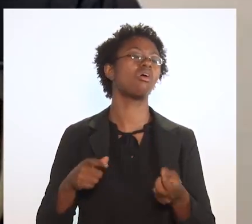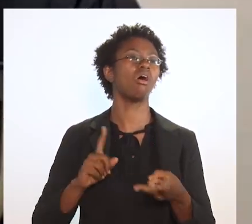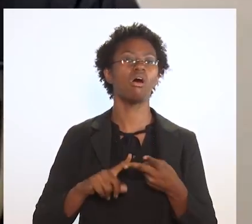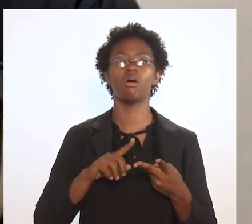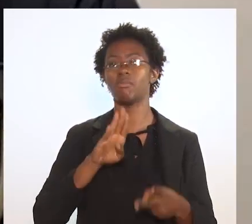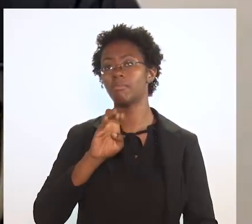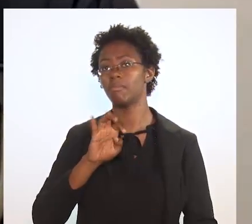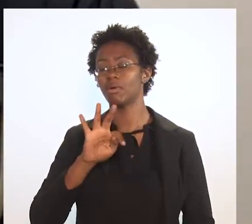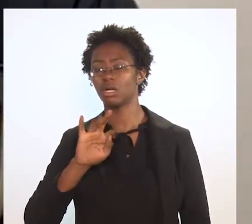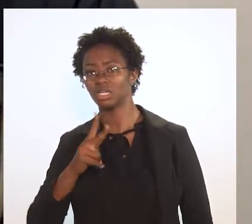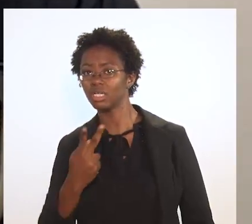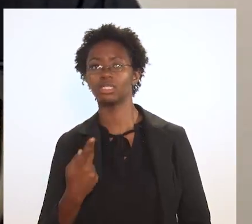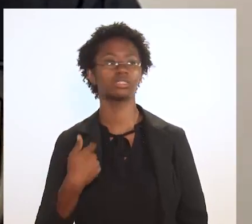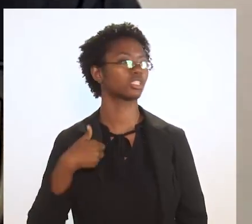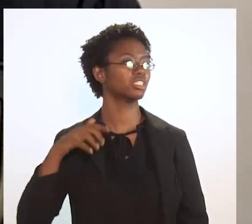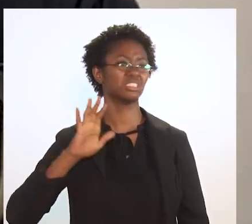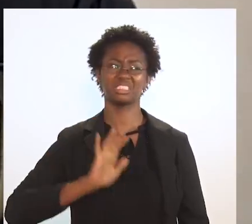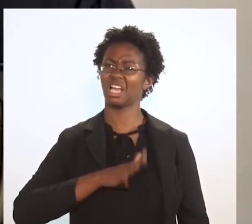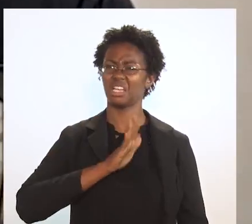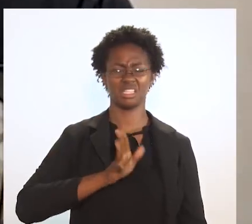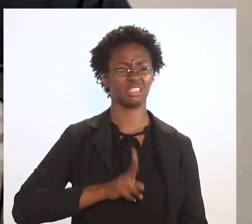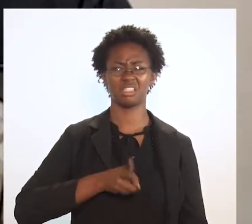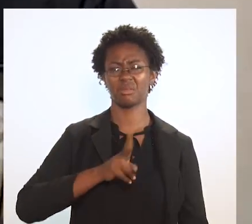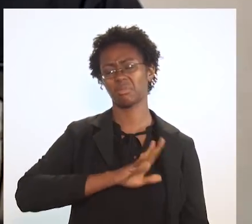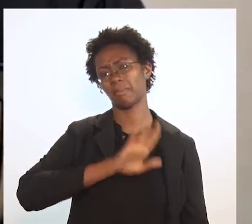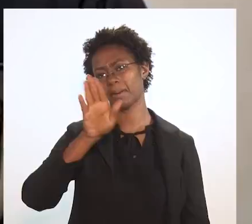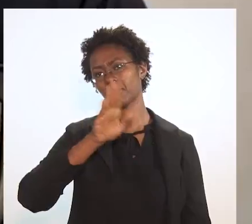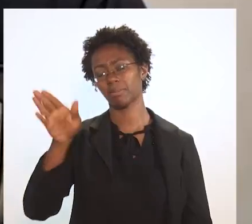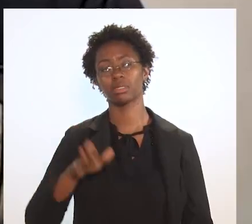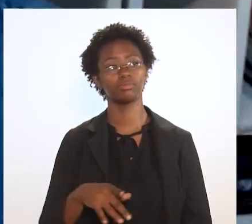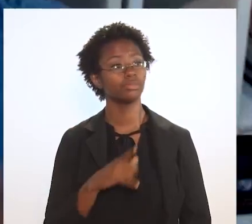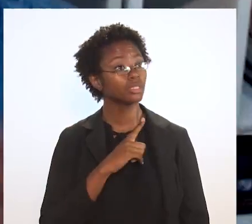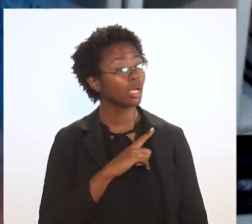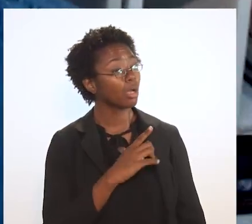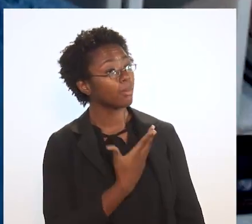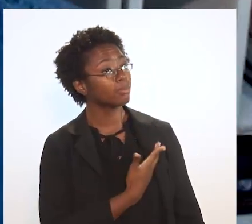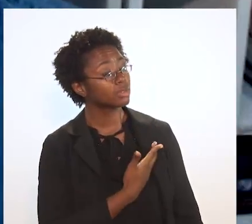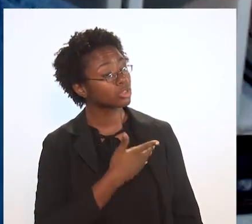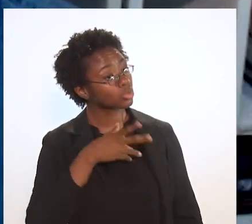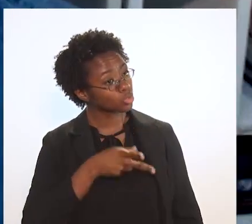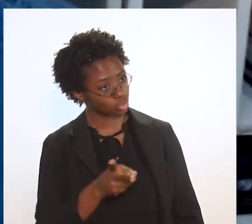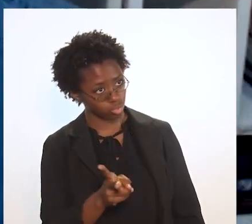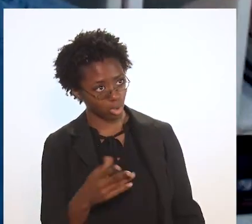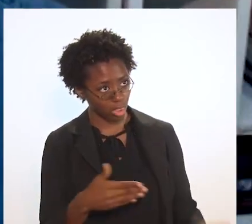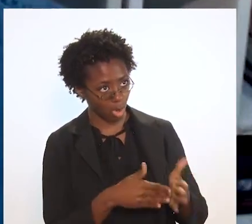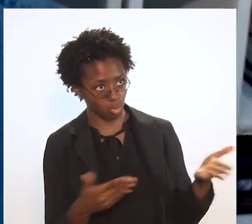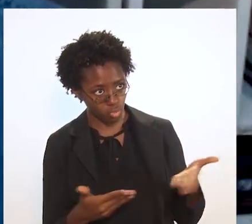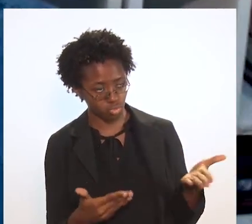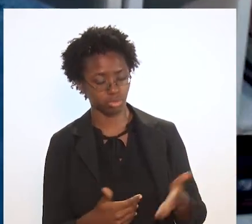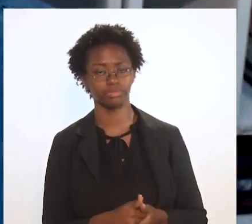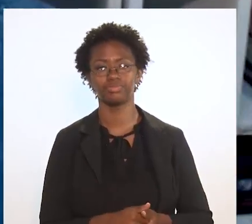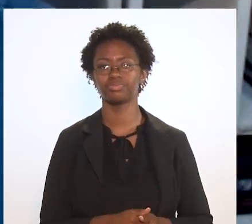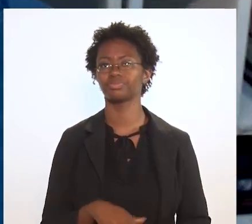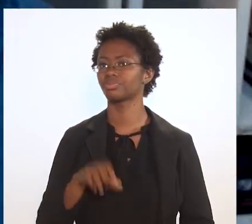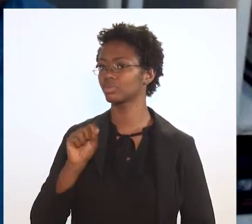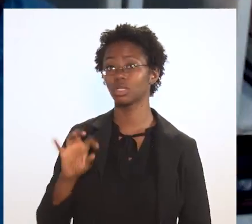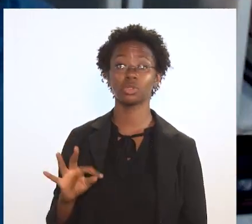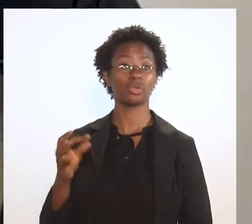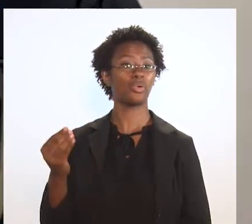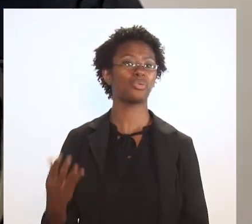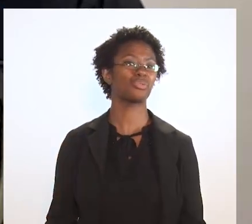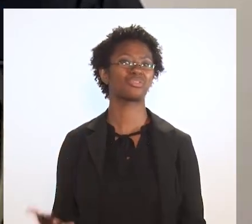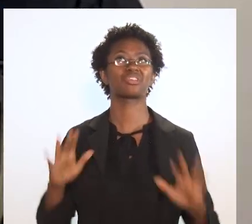a gente via o Bete Carvalho, a gente via esse povo todo lá, né? O povo todo. E alguma amizade que tenha ficado daquela época?